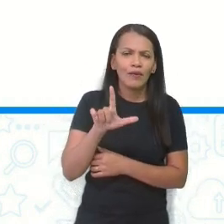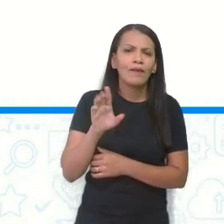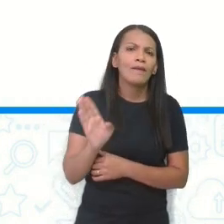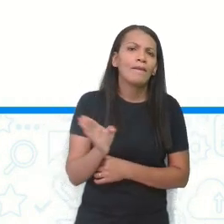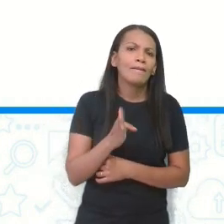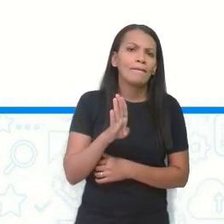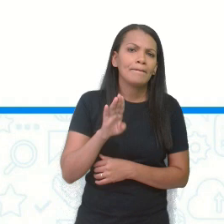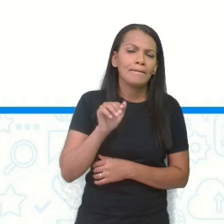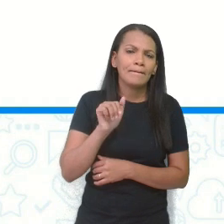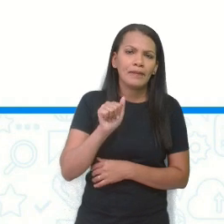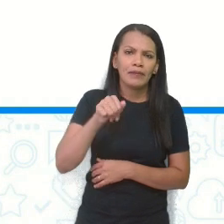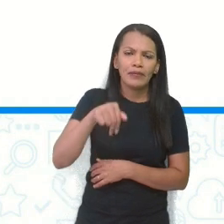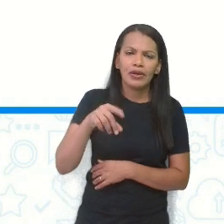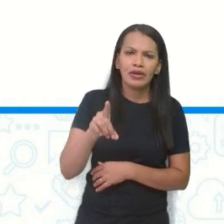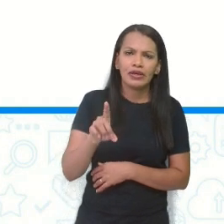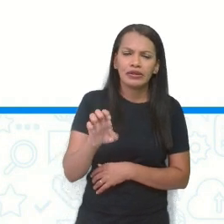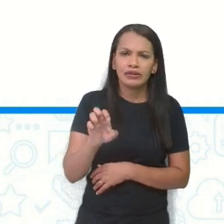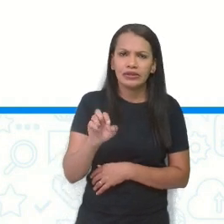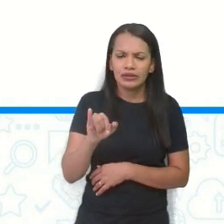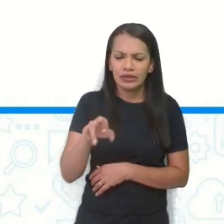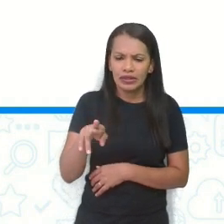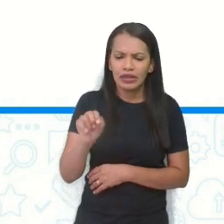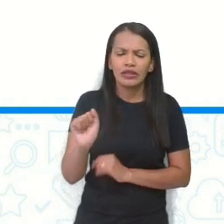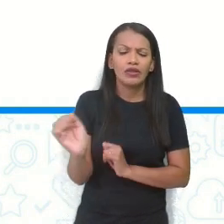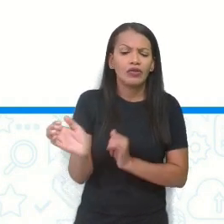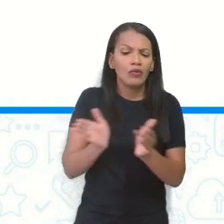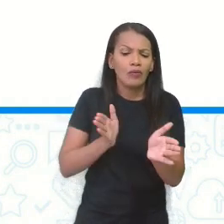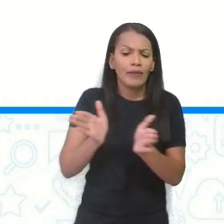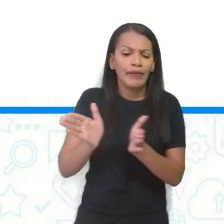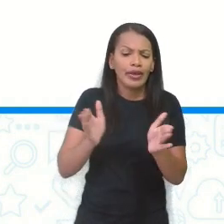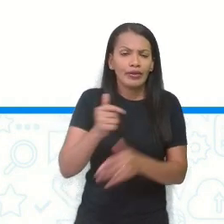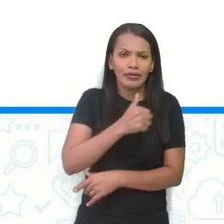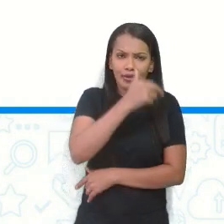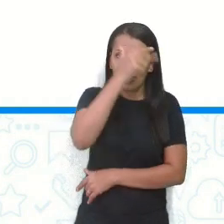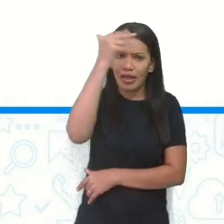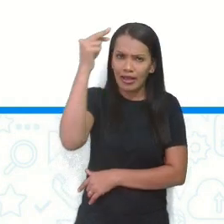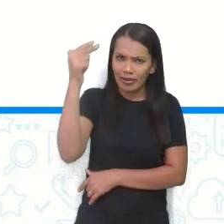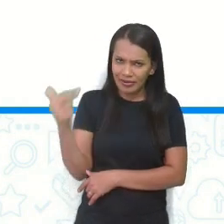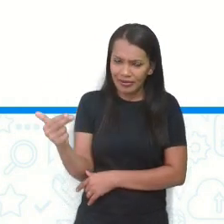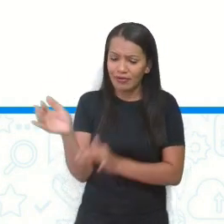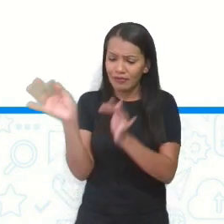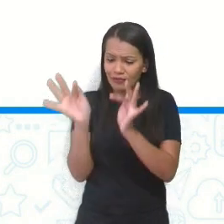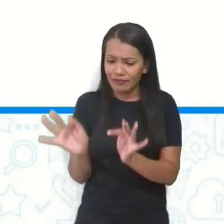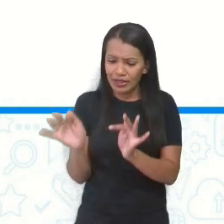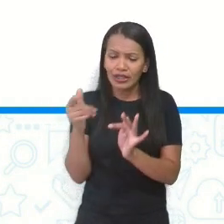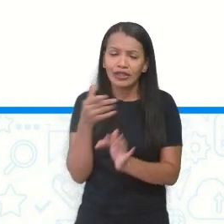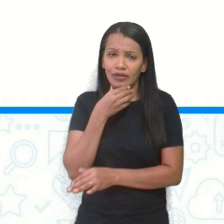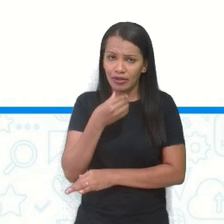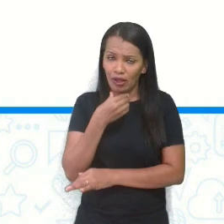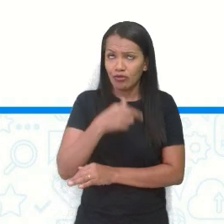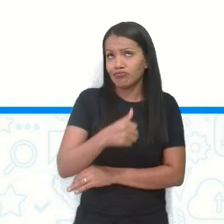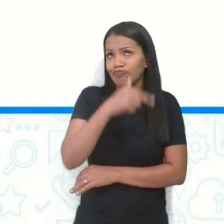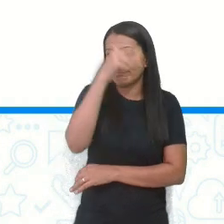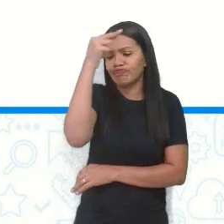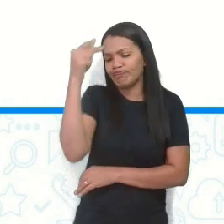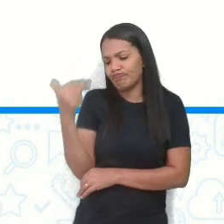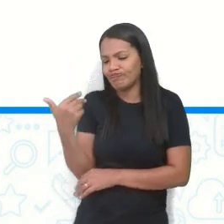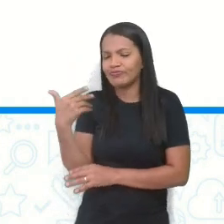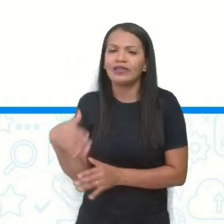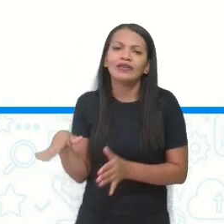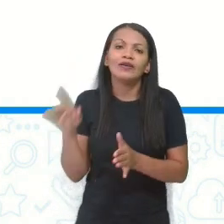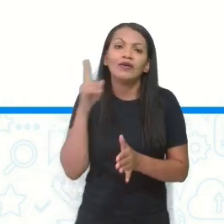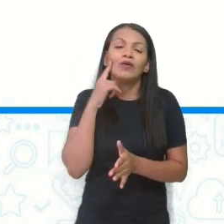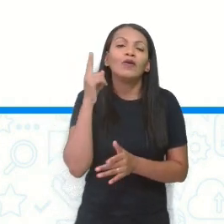característico da nossa época, não é? Estamos no Natal, não é? O Natal está se aproximando, não é? O mês